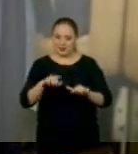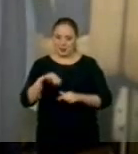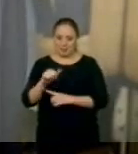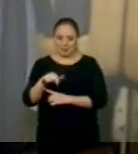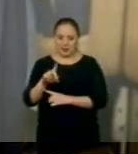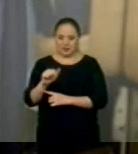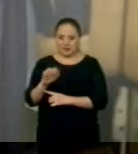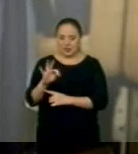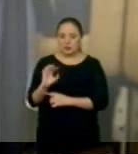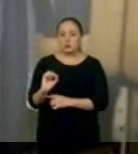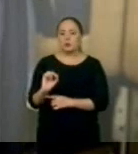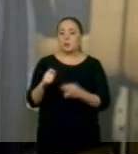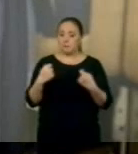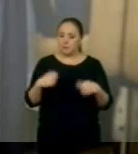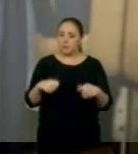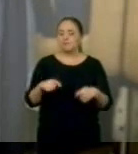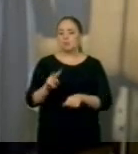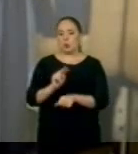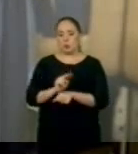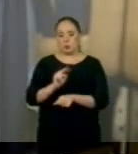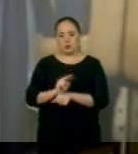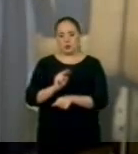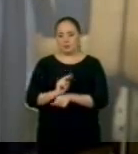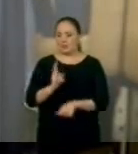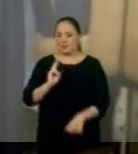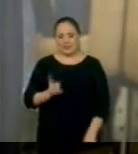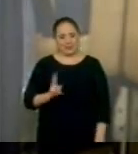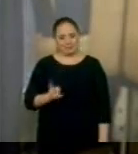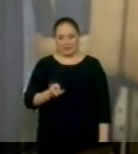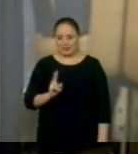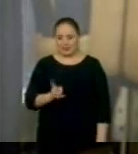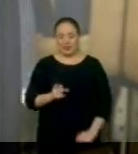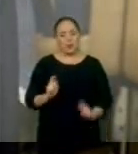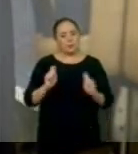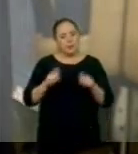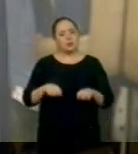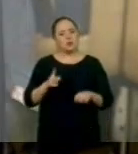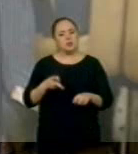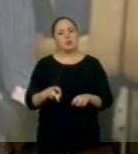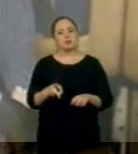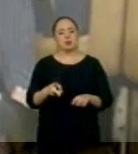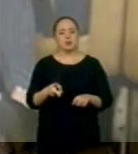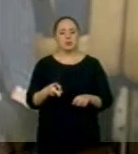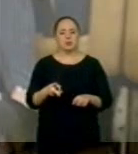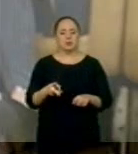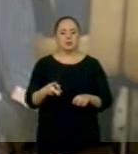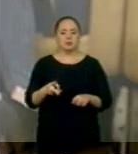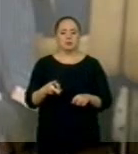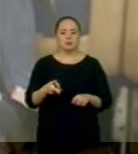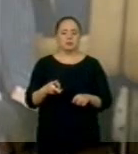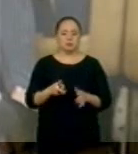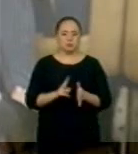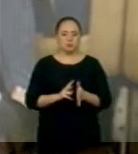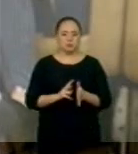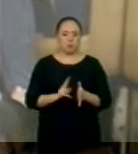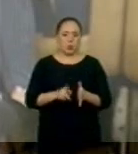há de ser preservado sempre e permitido sempre o seu exercício, não